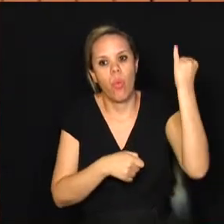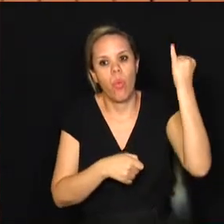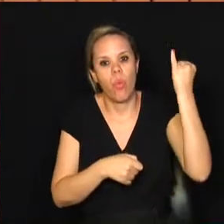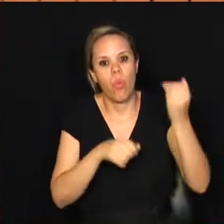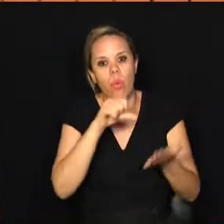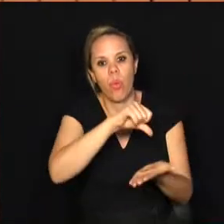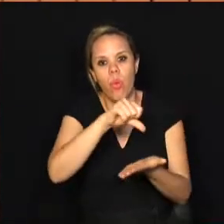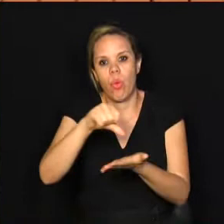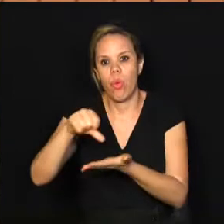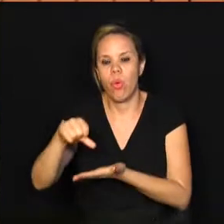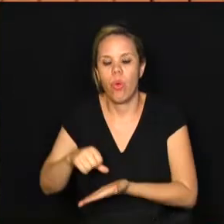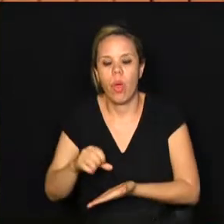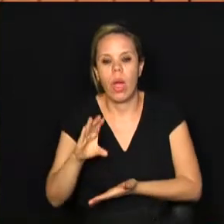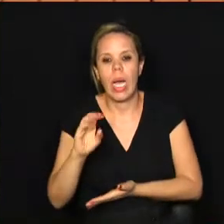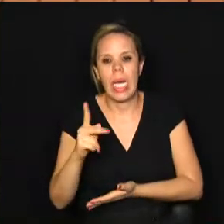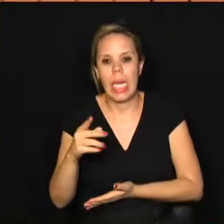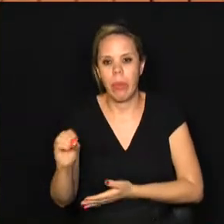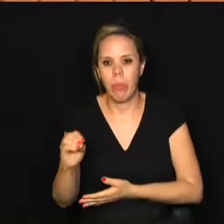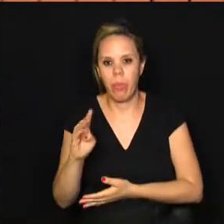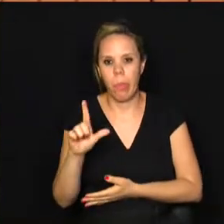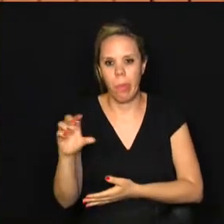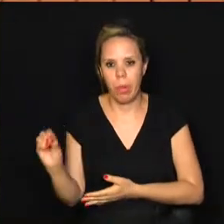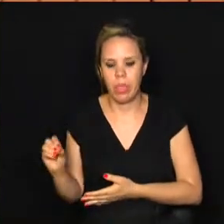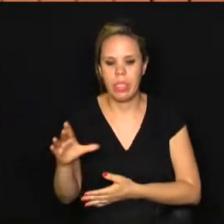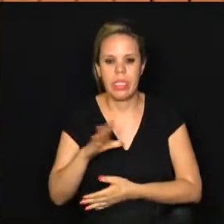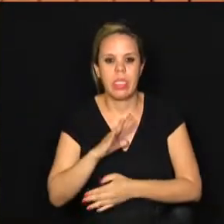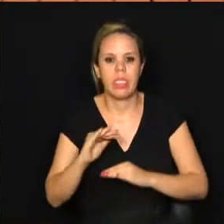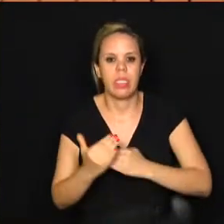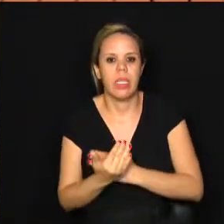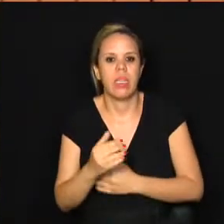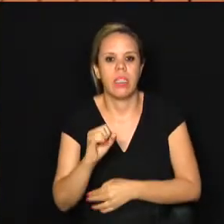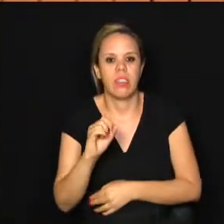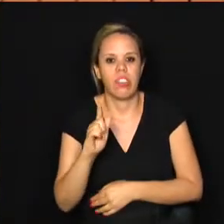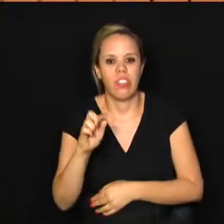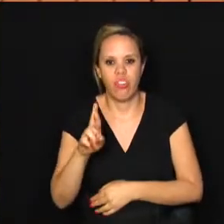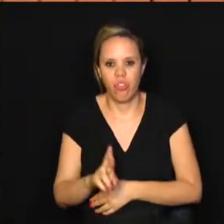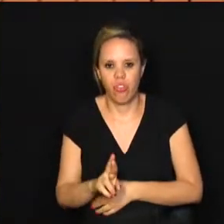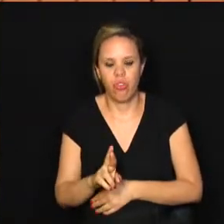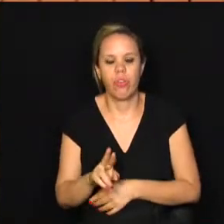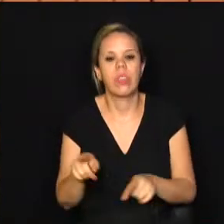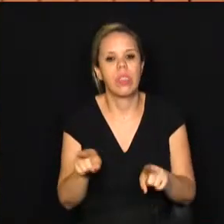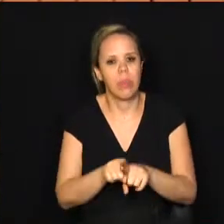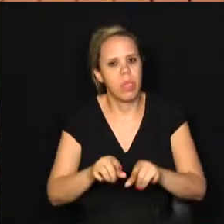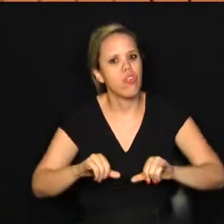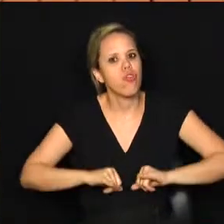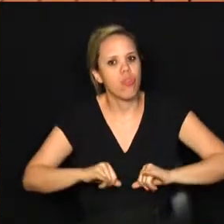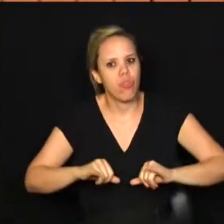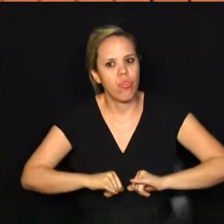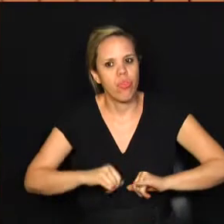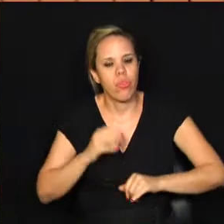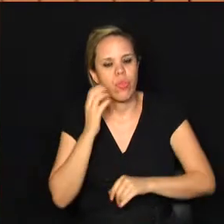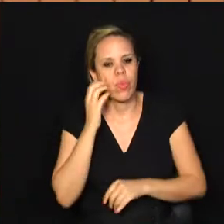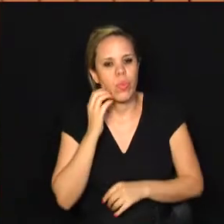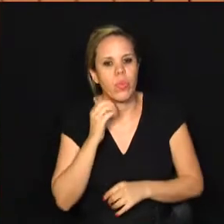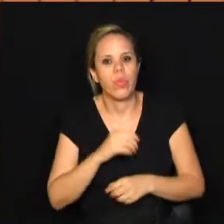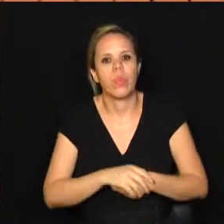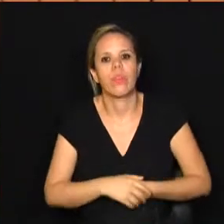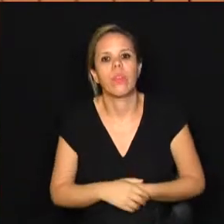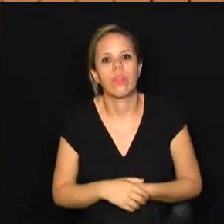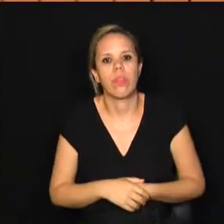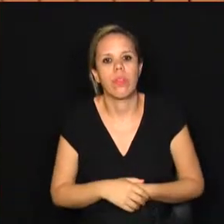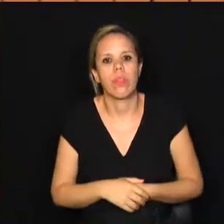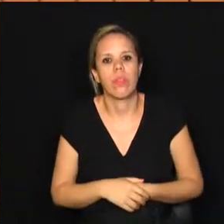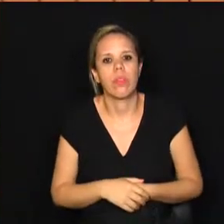região do Campo Belo, também no bairro Cidade Singer, que também sofre com essa